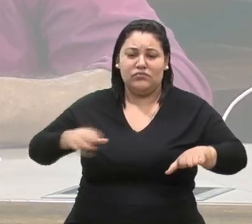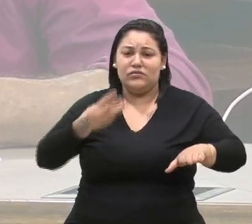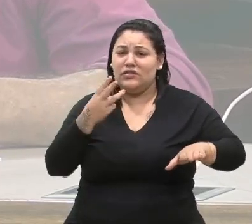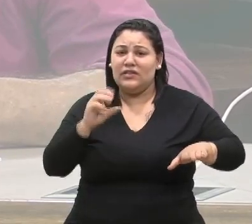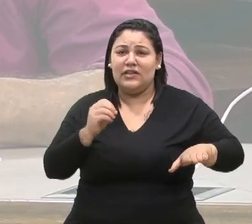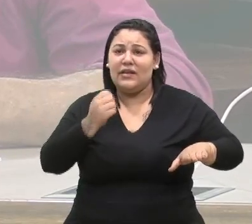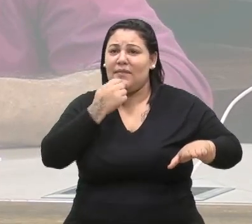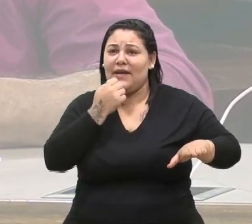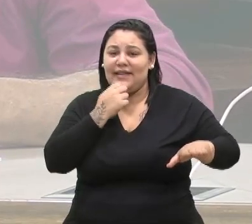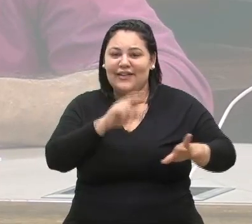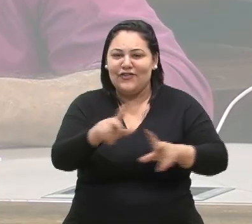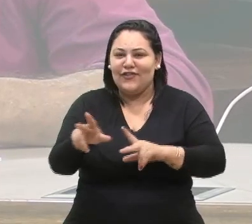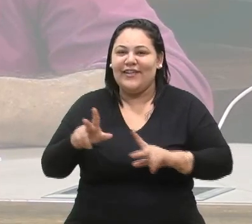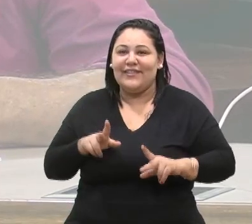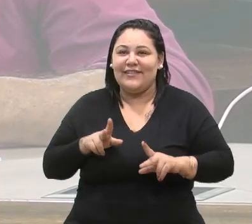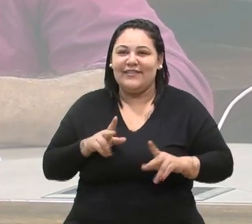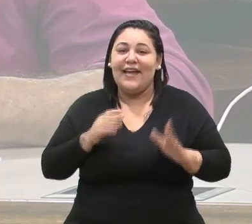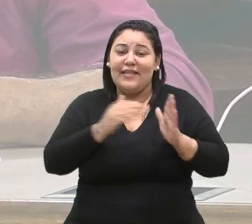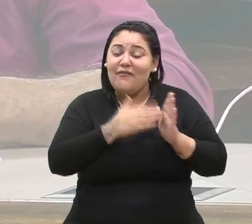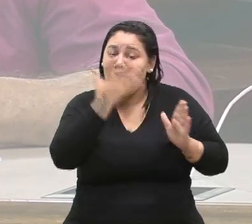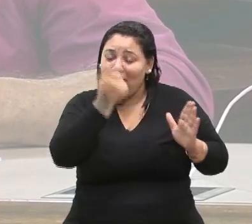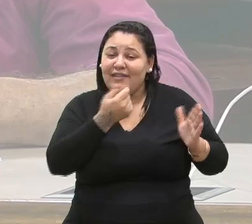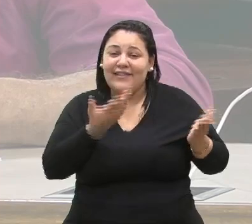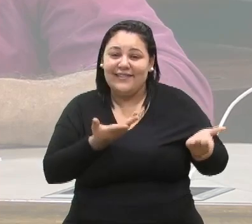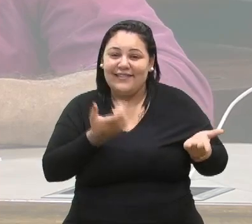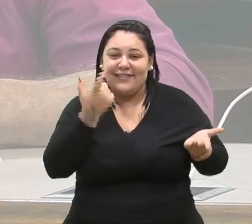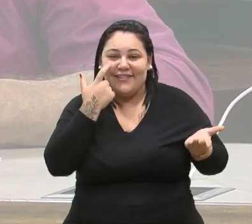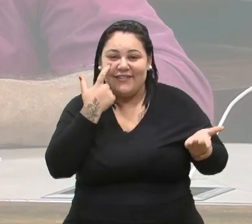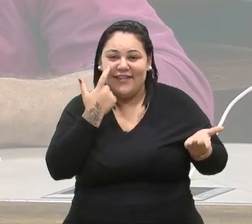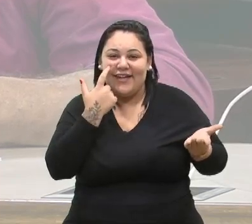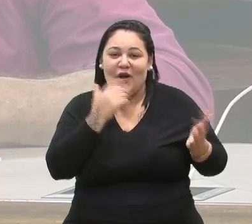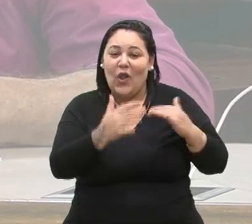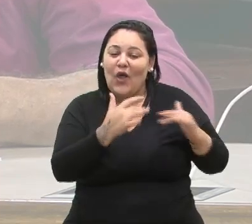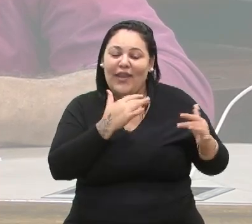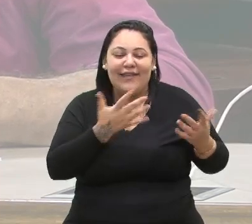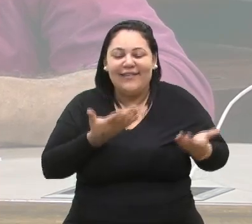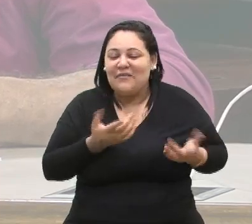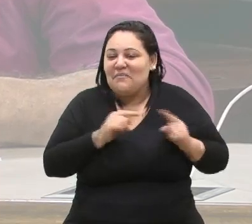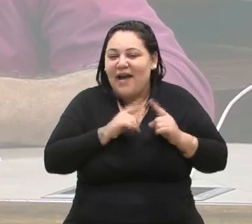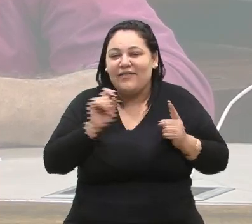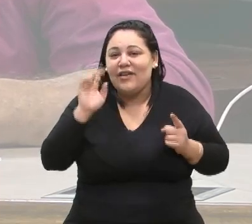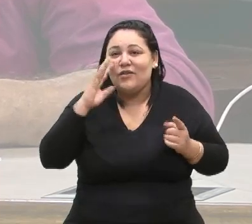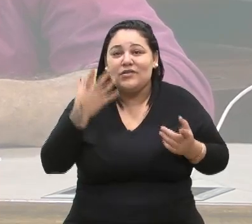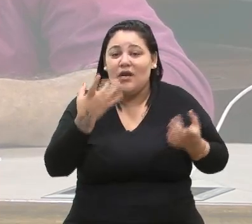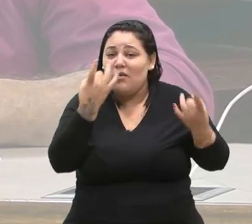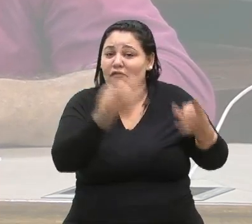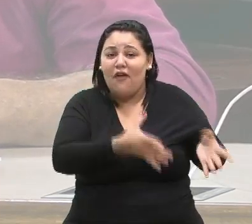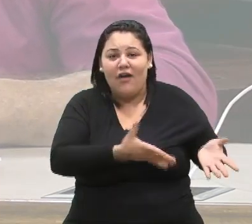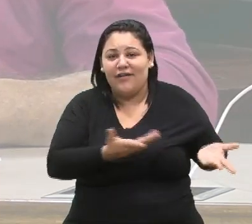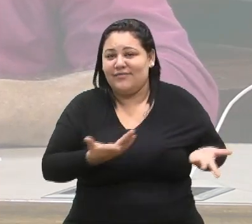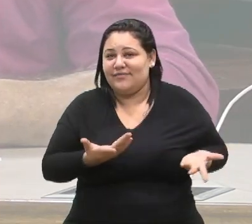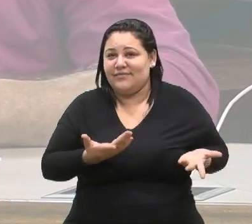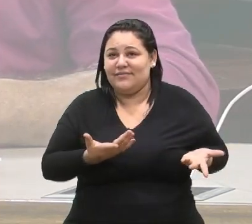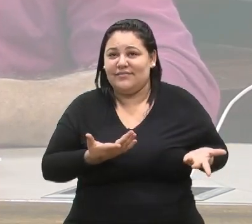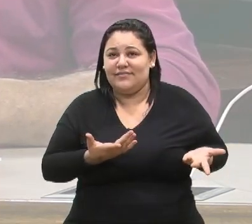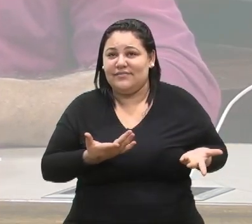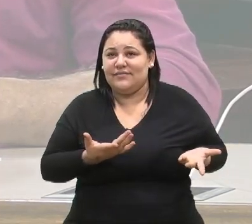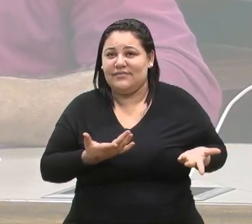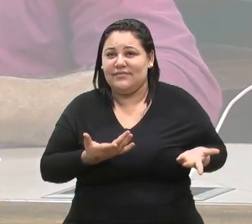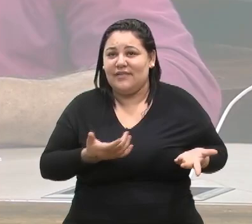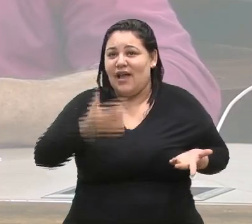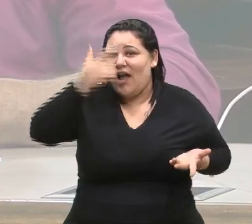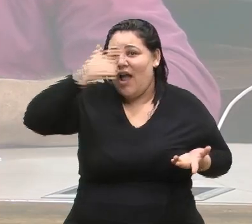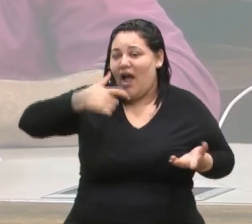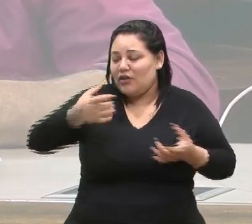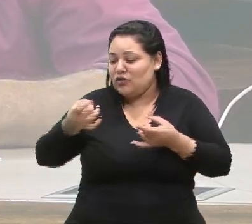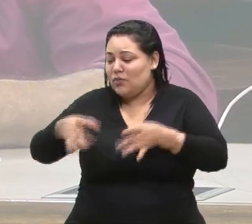uma diferente da outra. Ficou até bonito, né? De ver assim, o colorido do espaço. Mas o que ia acontecer? Ia para o lixo, ia para fora. Talvez o construtor